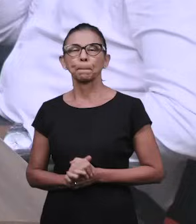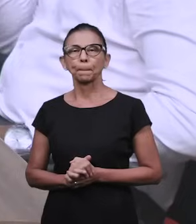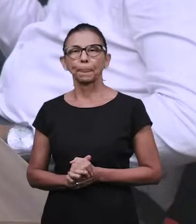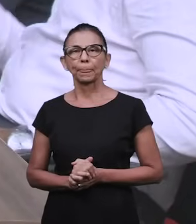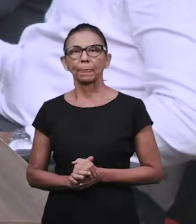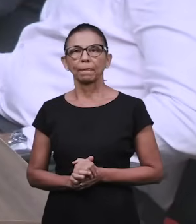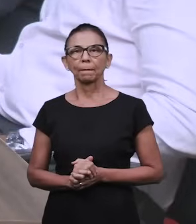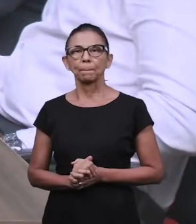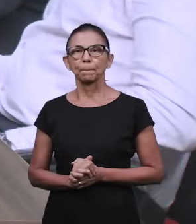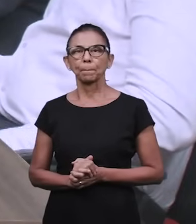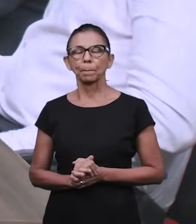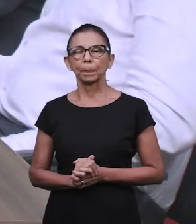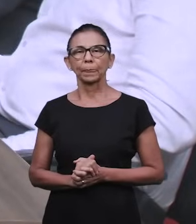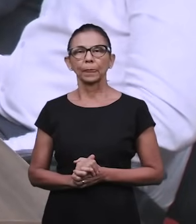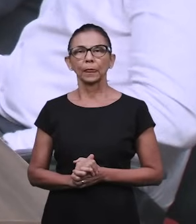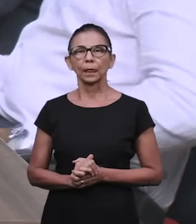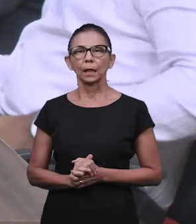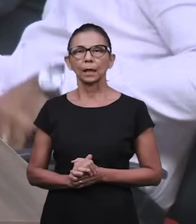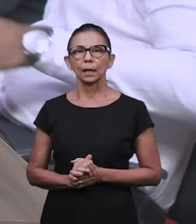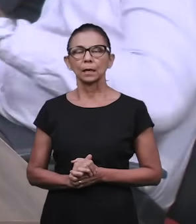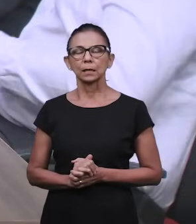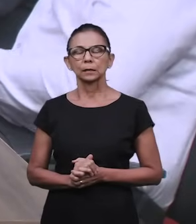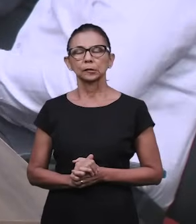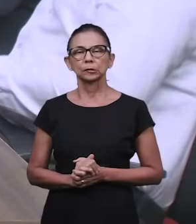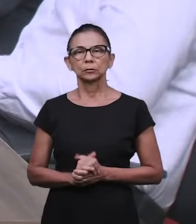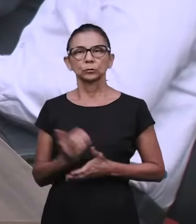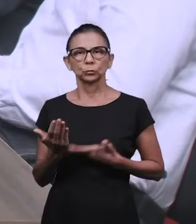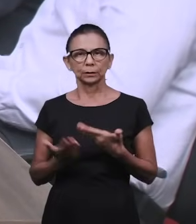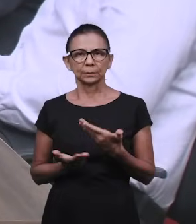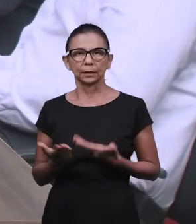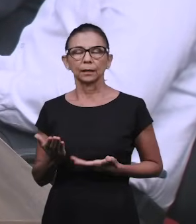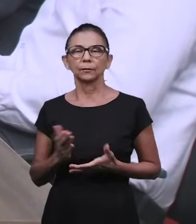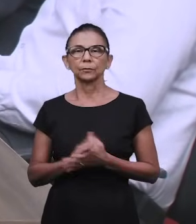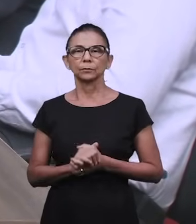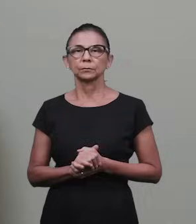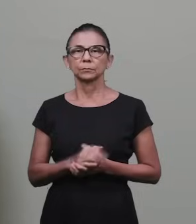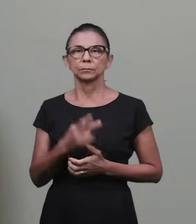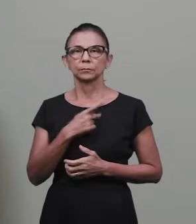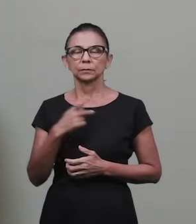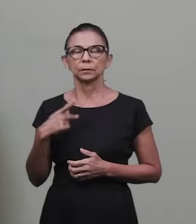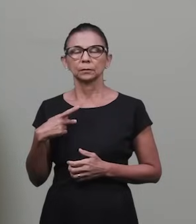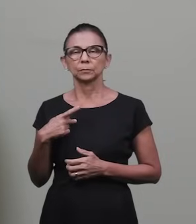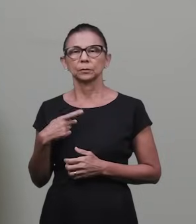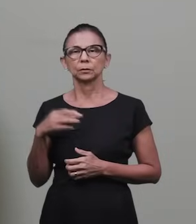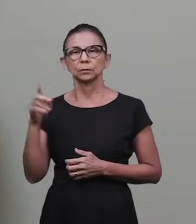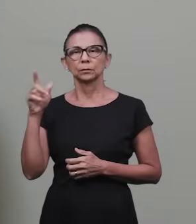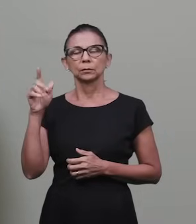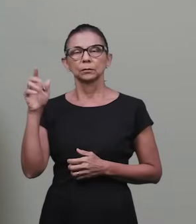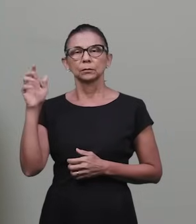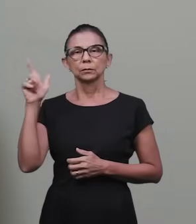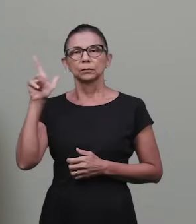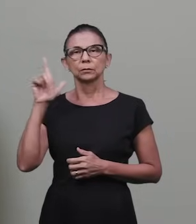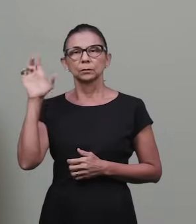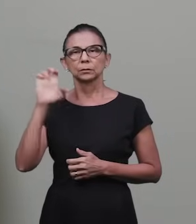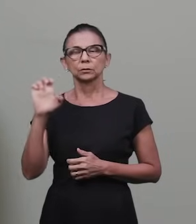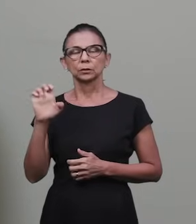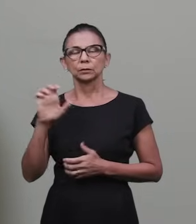no servo, né? Então, pastor Luiz Eugênio, tenha a gentileza de responder, por favor. Bom, irmãos, a paz do